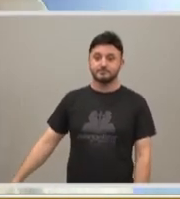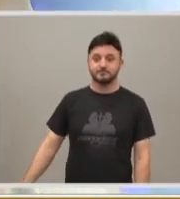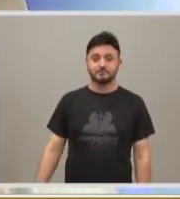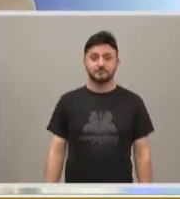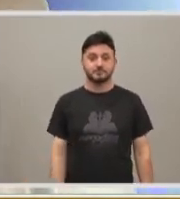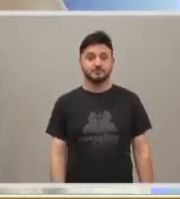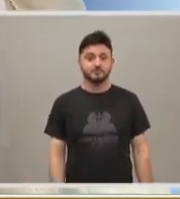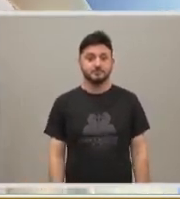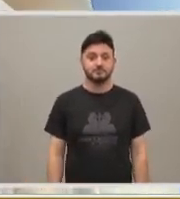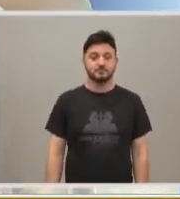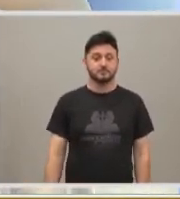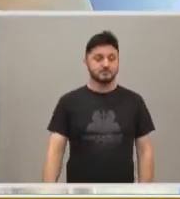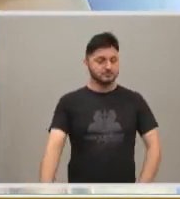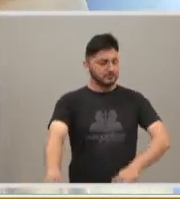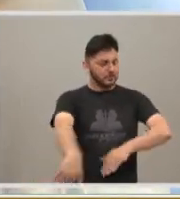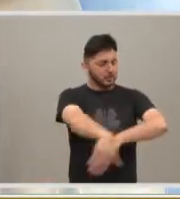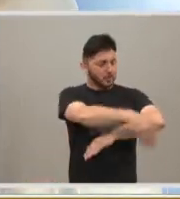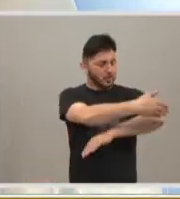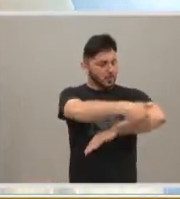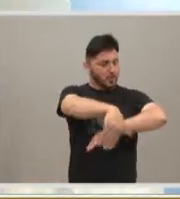Em plena rua,